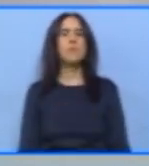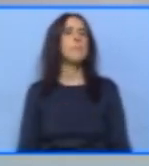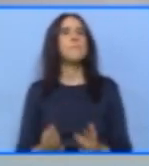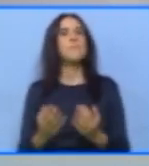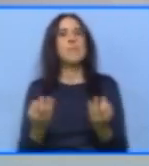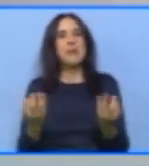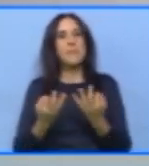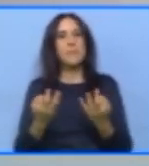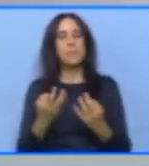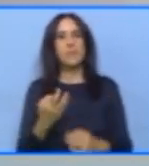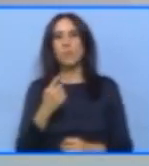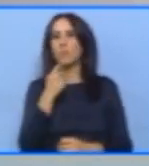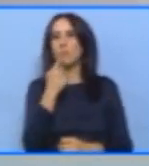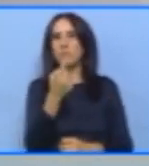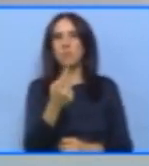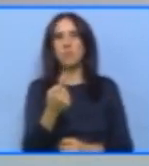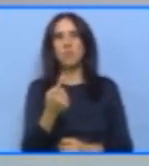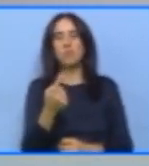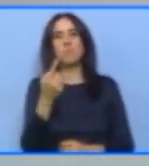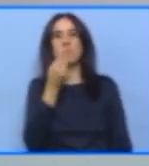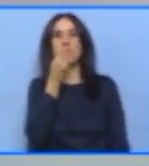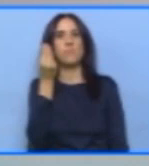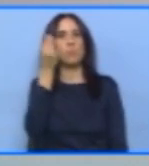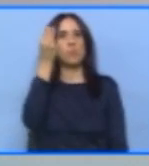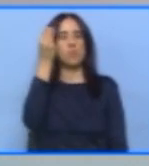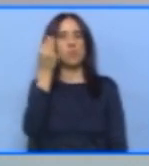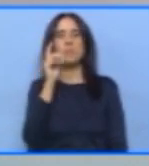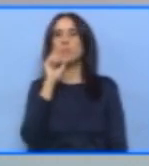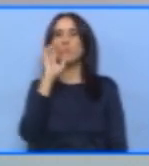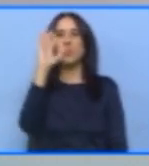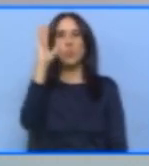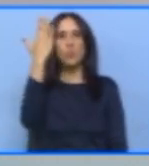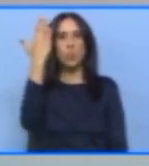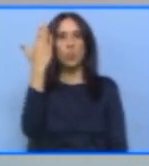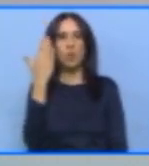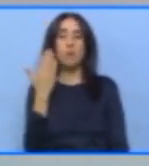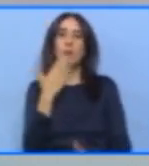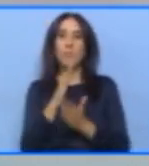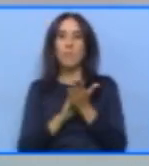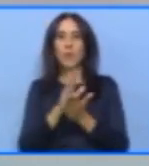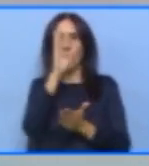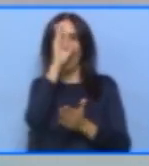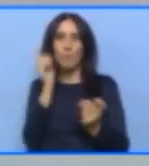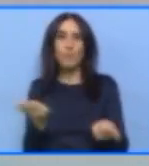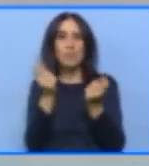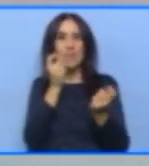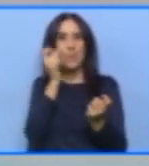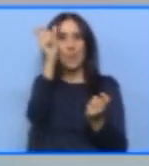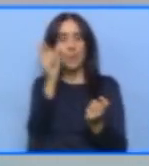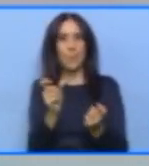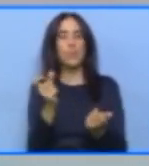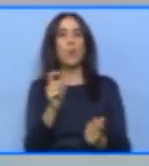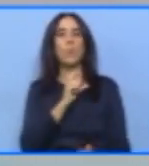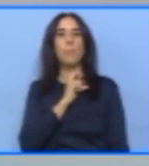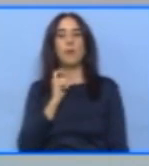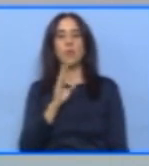De facto, como diz um famosíssimo, importantíssimo, aproveito para fazer a publicidade dele, o padre